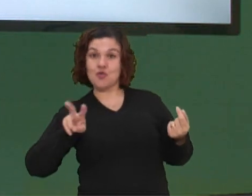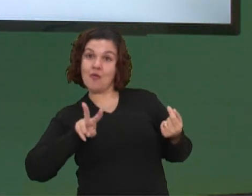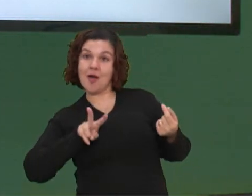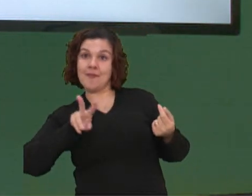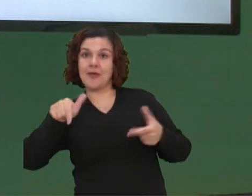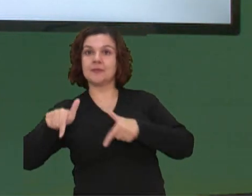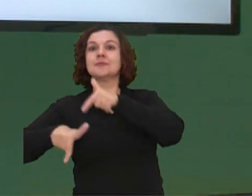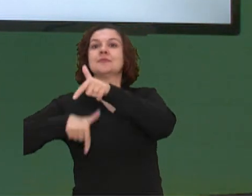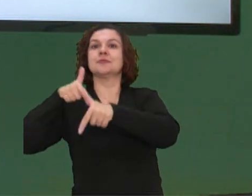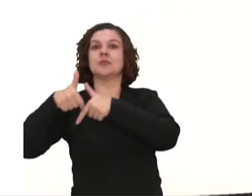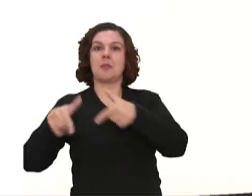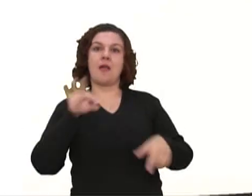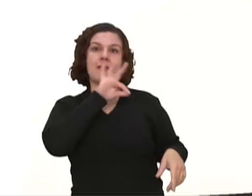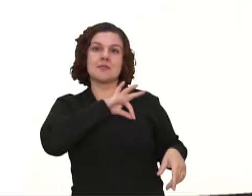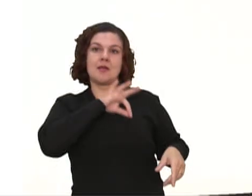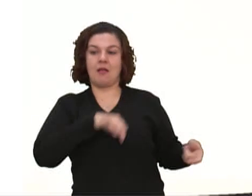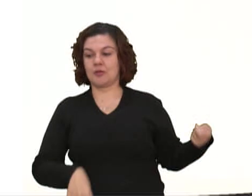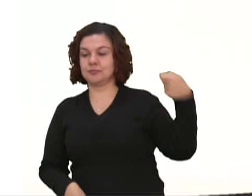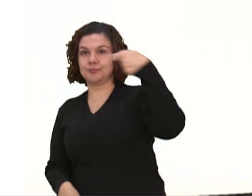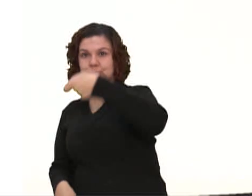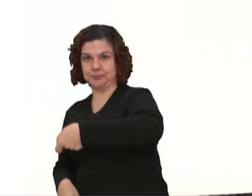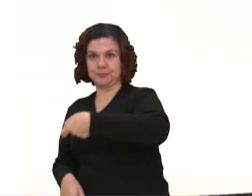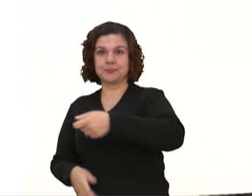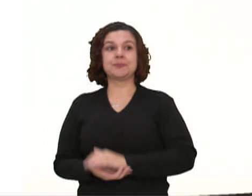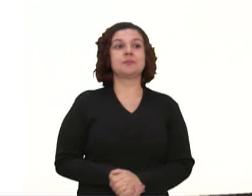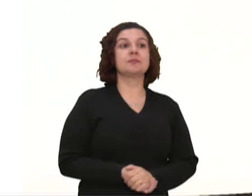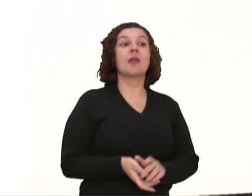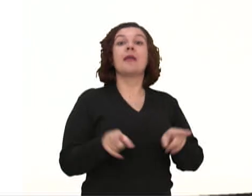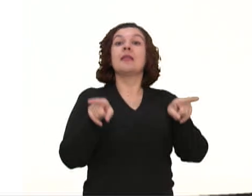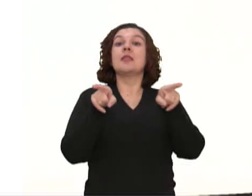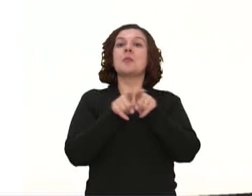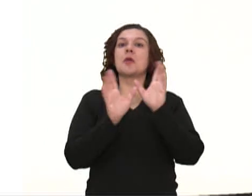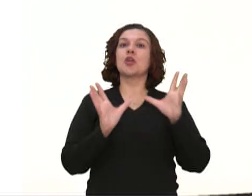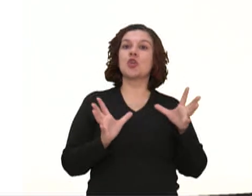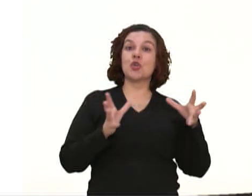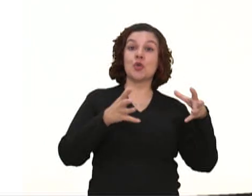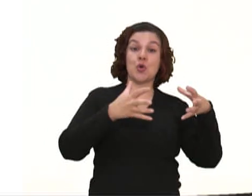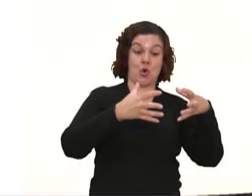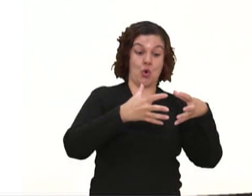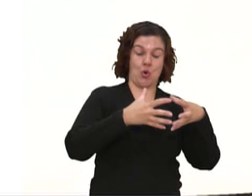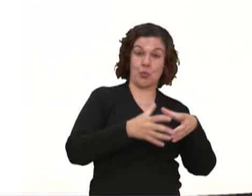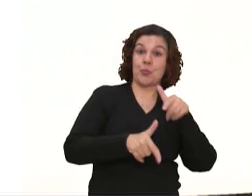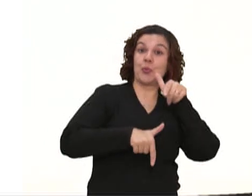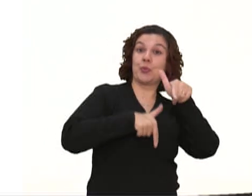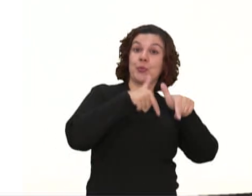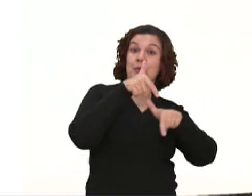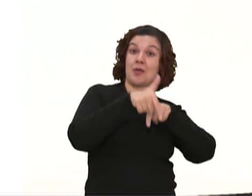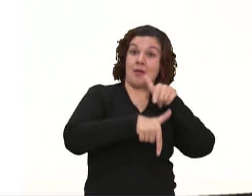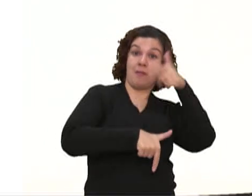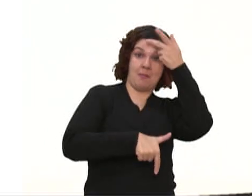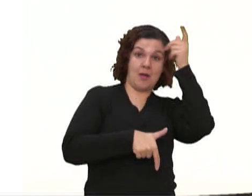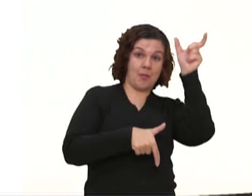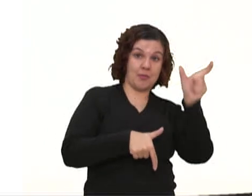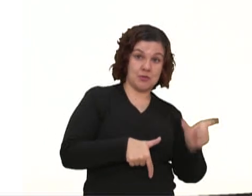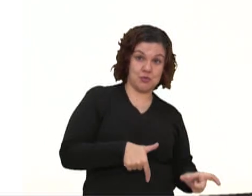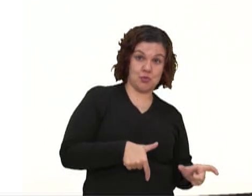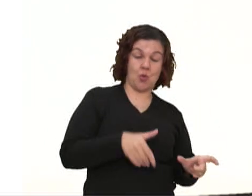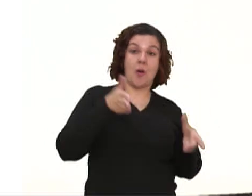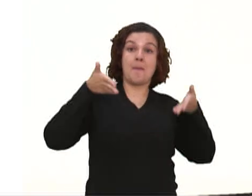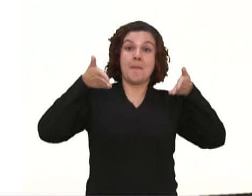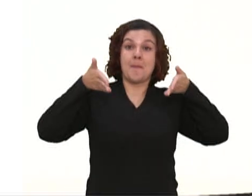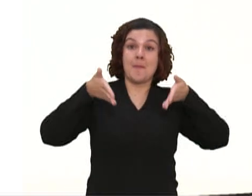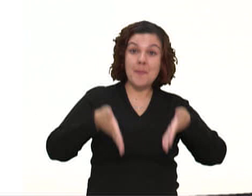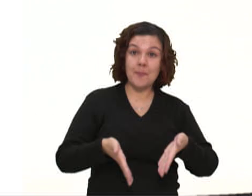trabalho. E outro item ali, conjunto de trabalhadores que participam da vida econômica de um país.